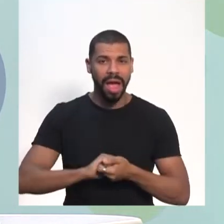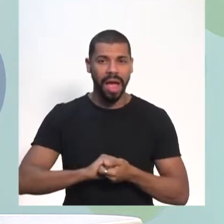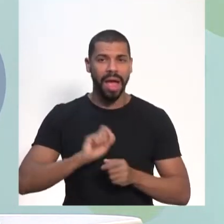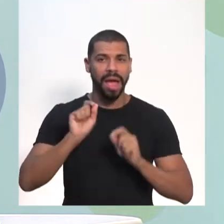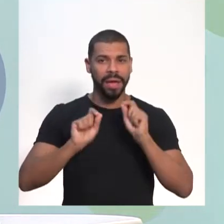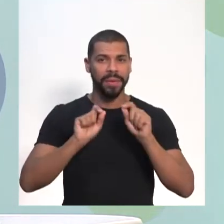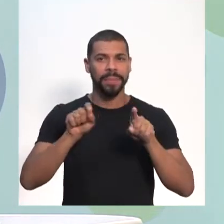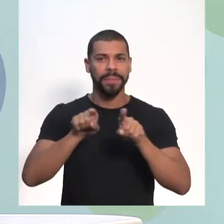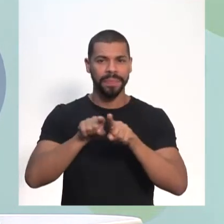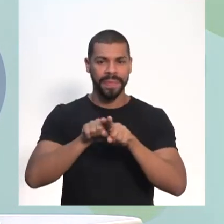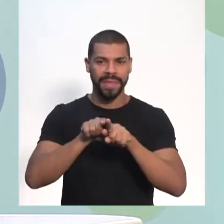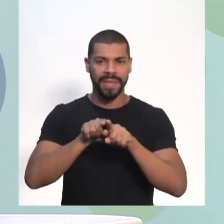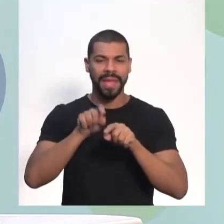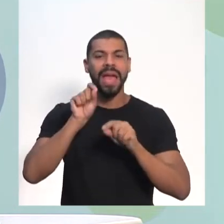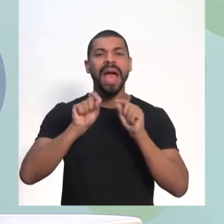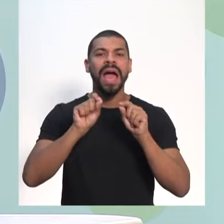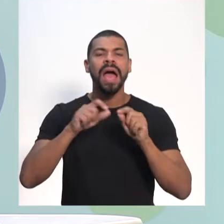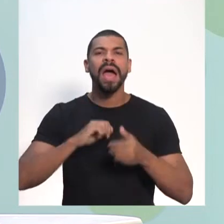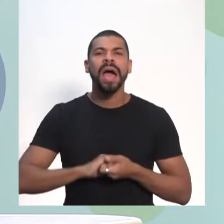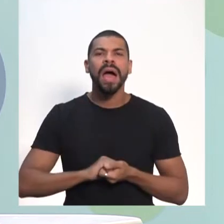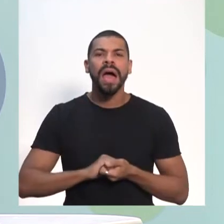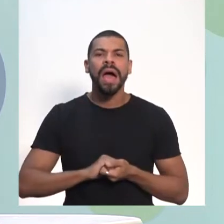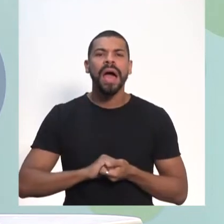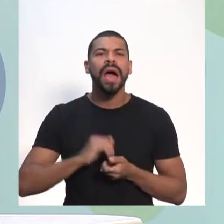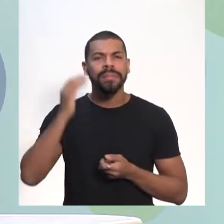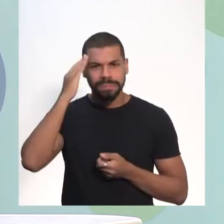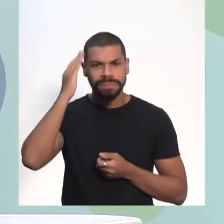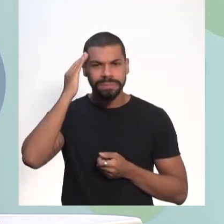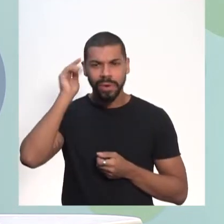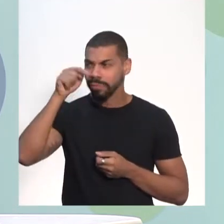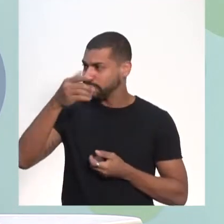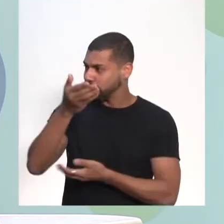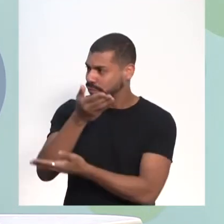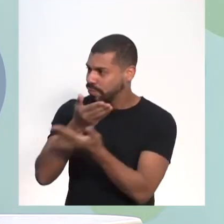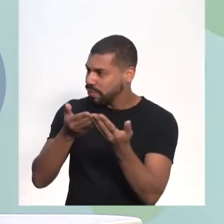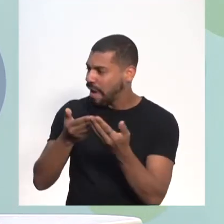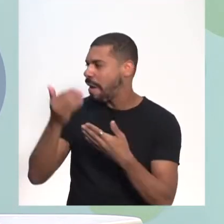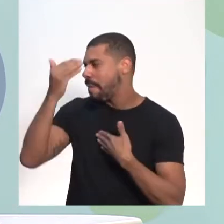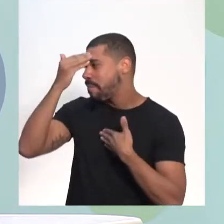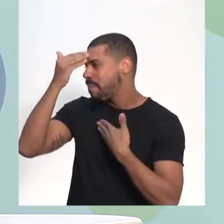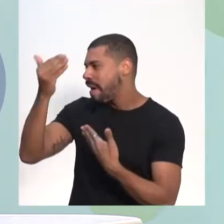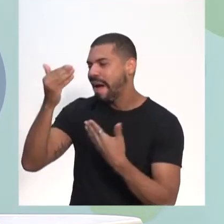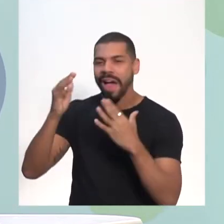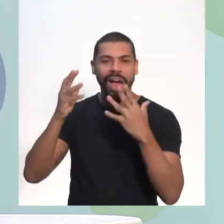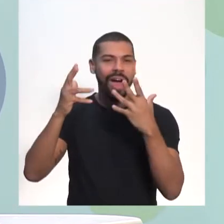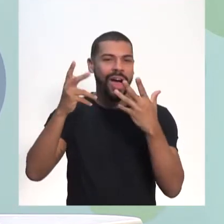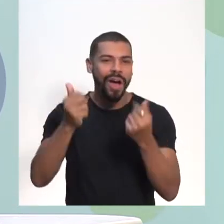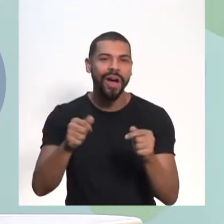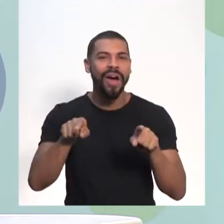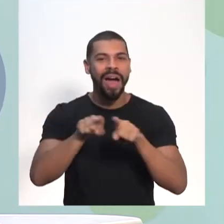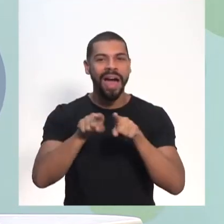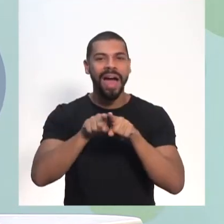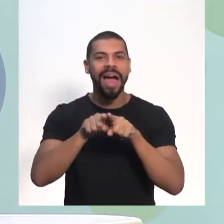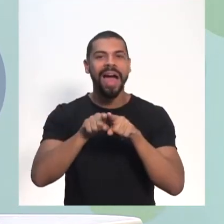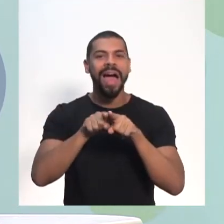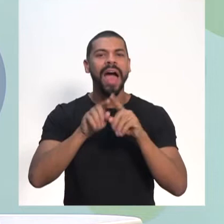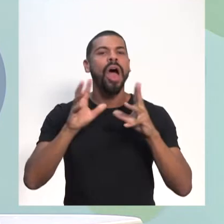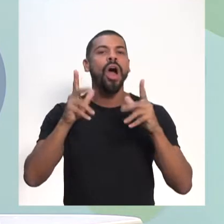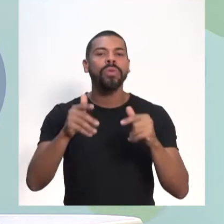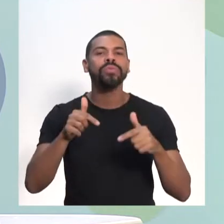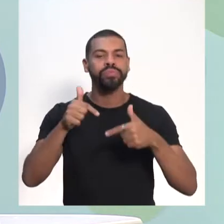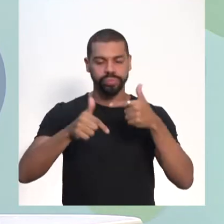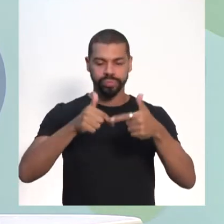Eu fico feliz de ver aí o resultado do trabalho de vocês. Obrigada. E espero que toda a rede possa aproveitar